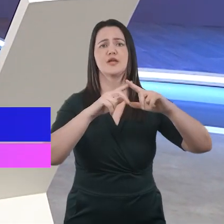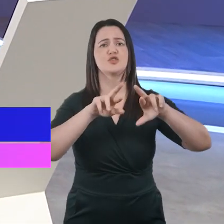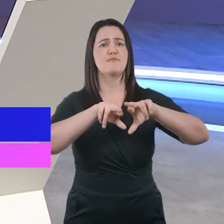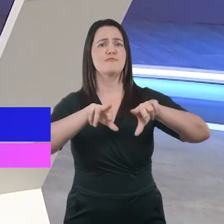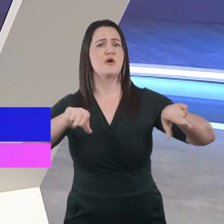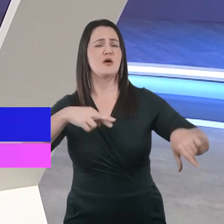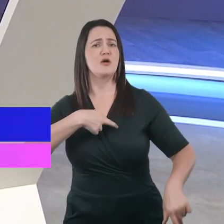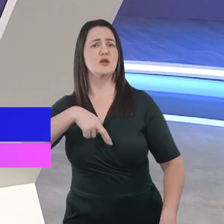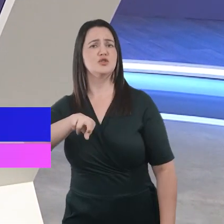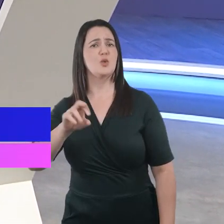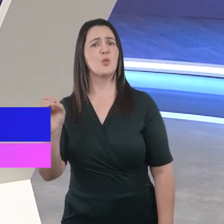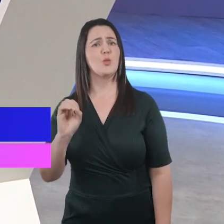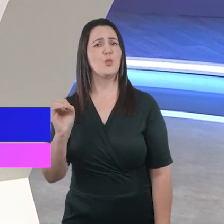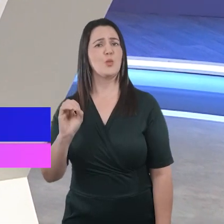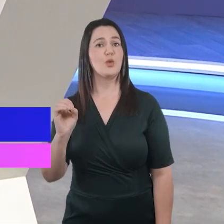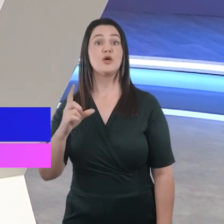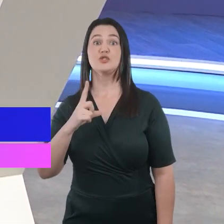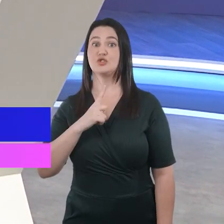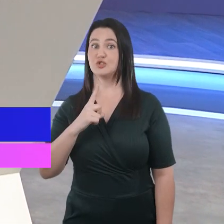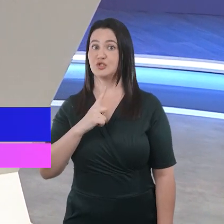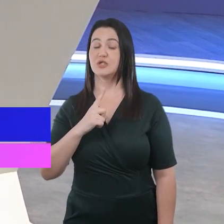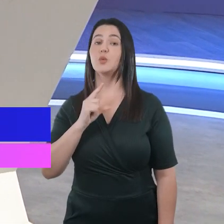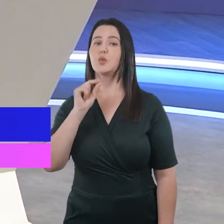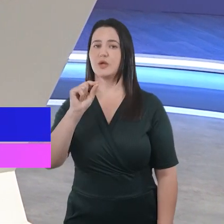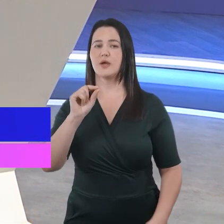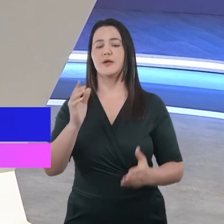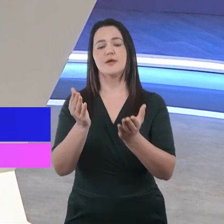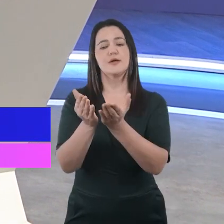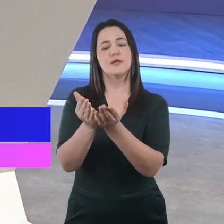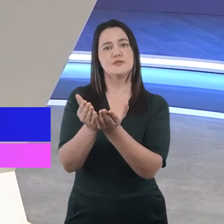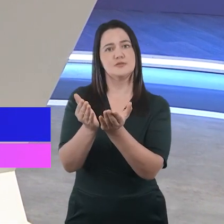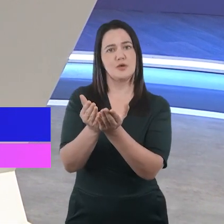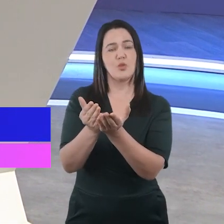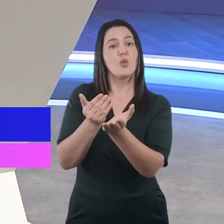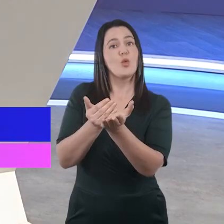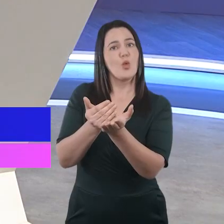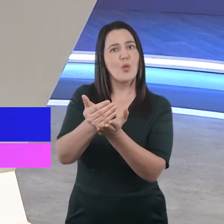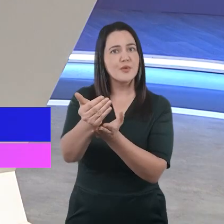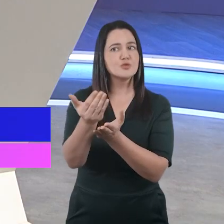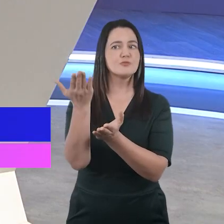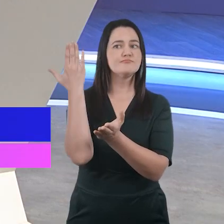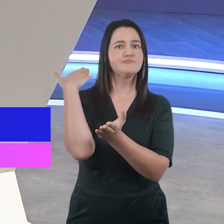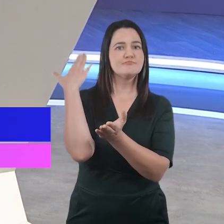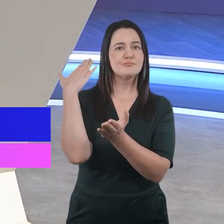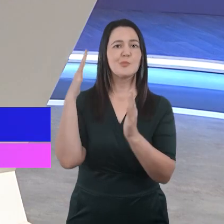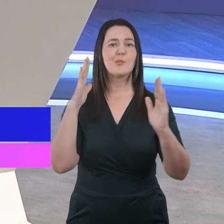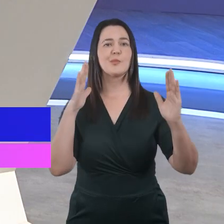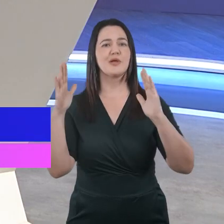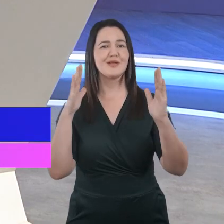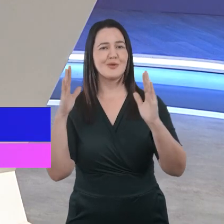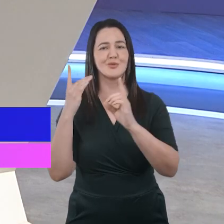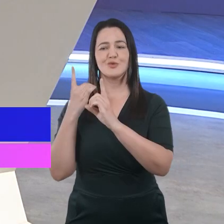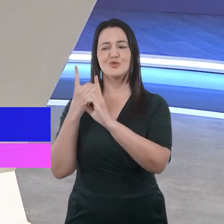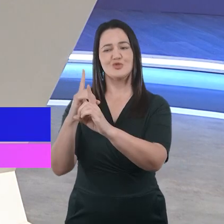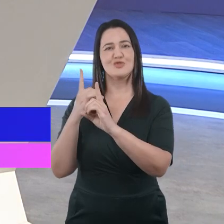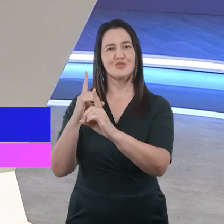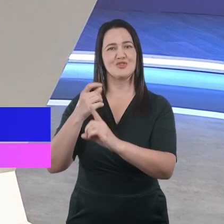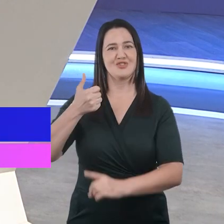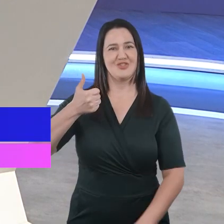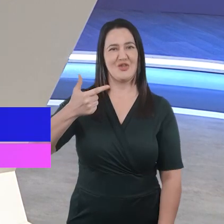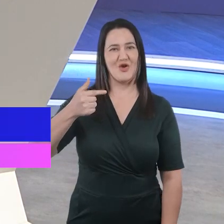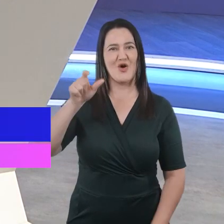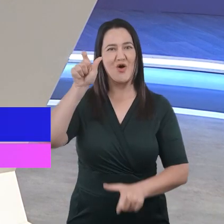estavam debaixo de uma mesma igreja. Essa igreja que começou no tempo dos apóstolos, que foi fundada pelos